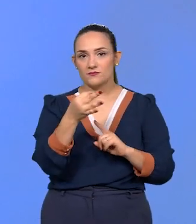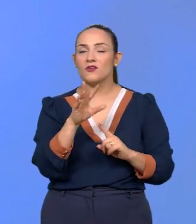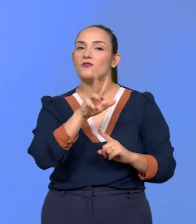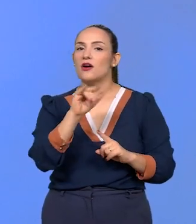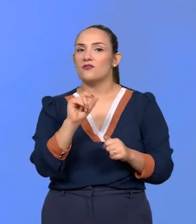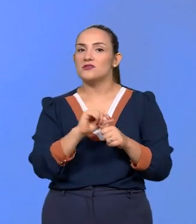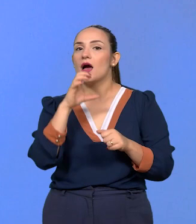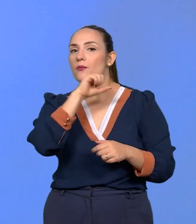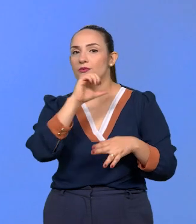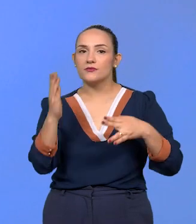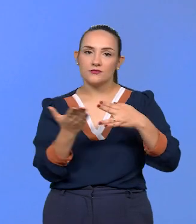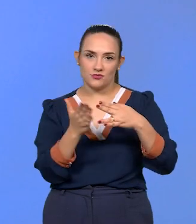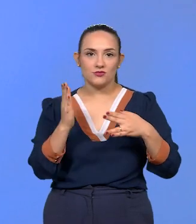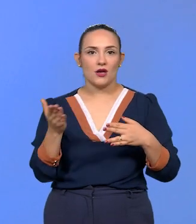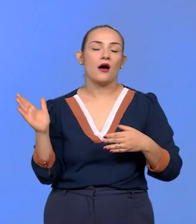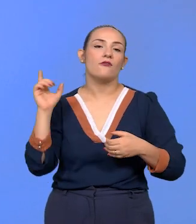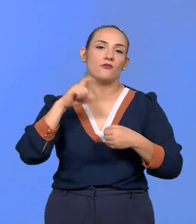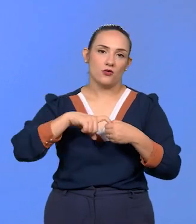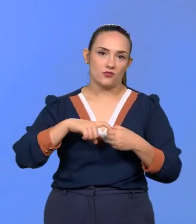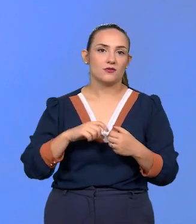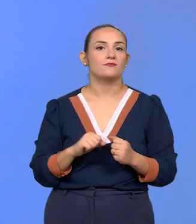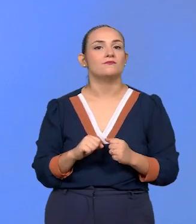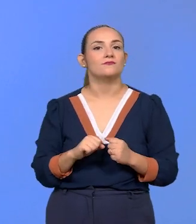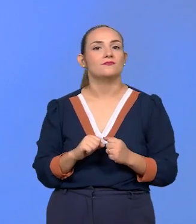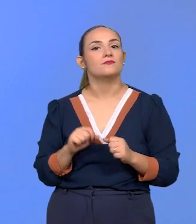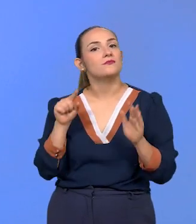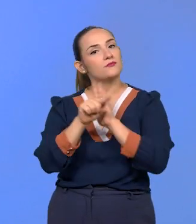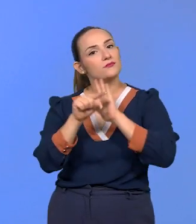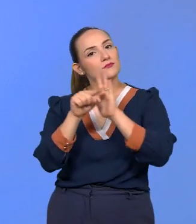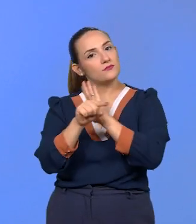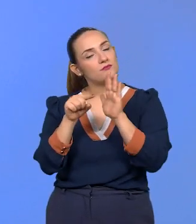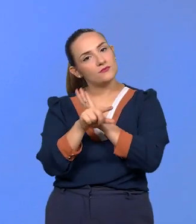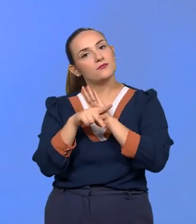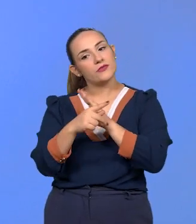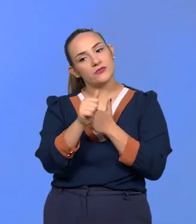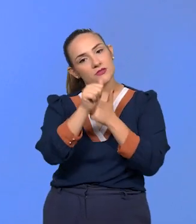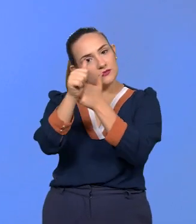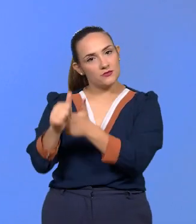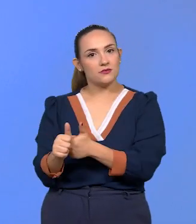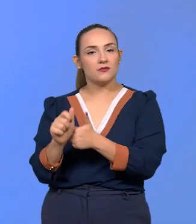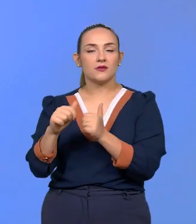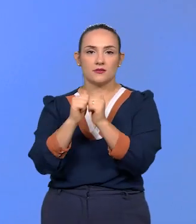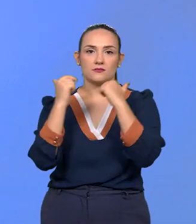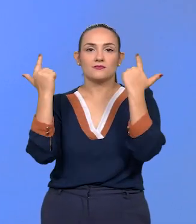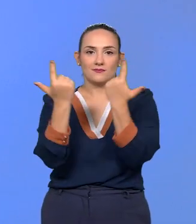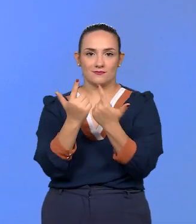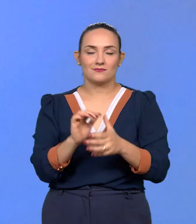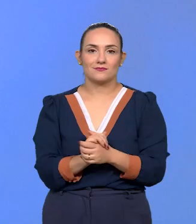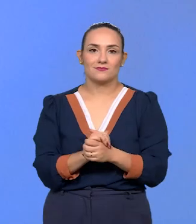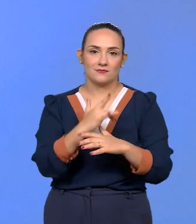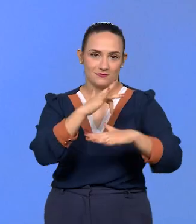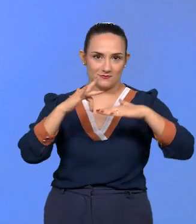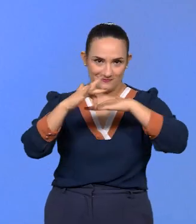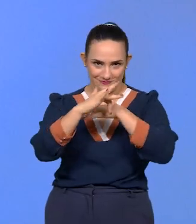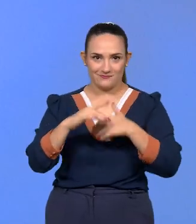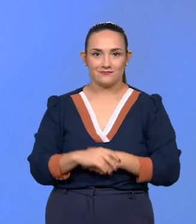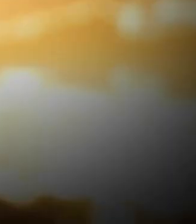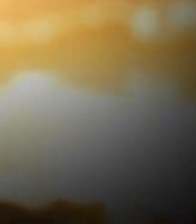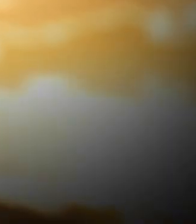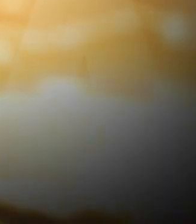intervalo e volta no segundo bloco com as perguntas que os seguidores da Assembleia mandaram pelas nossas mídias sociais. Fique aí.